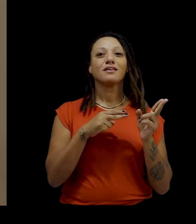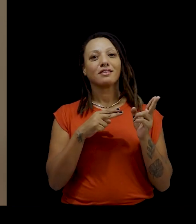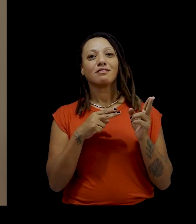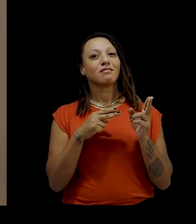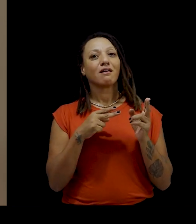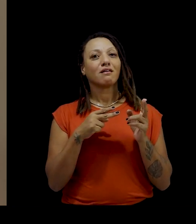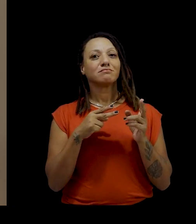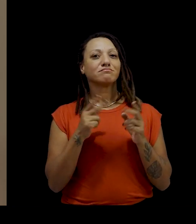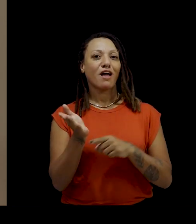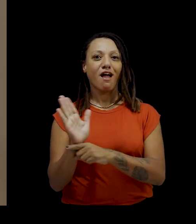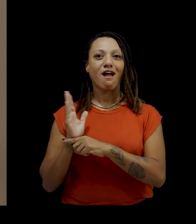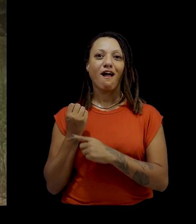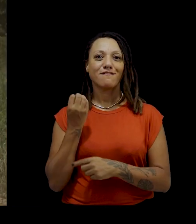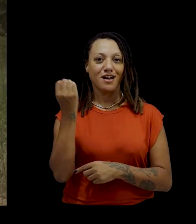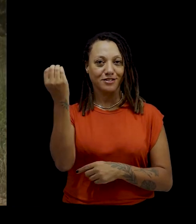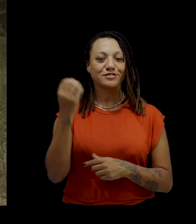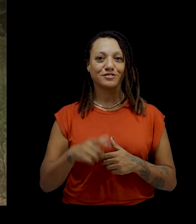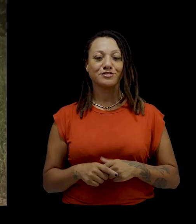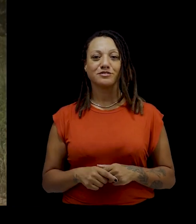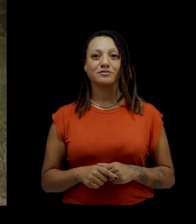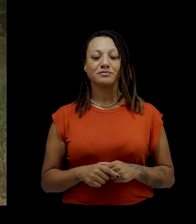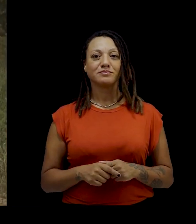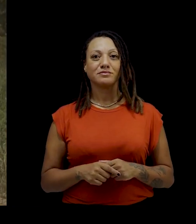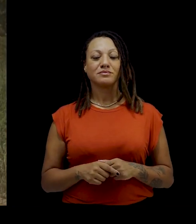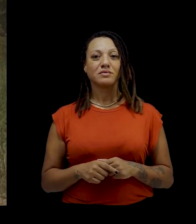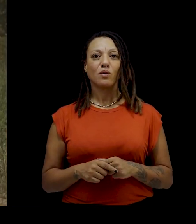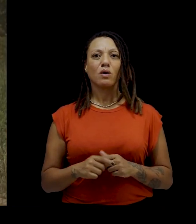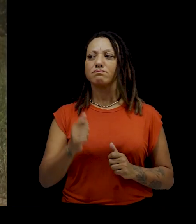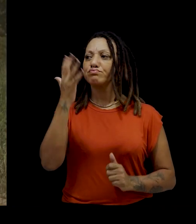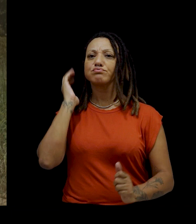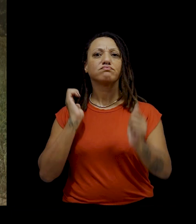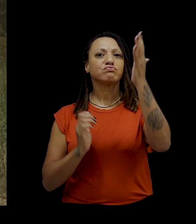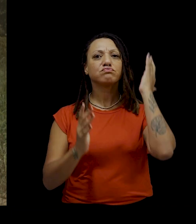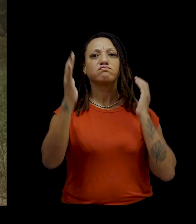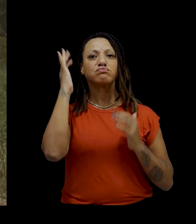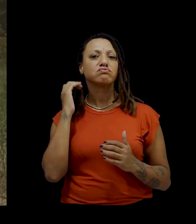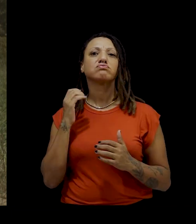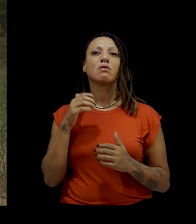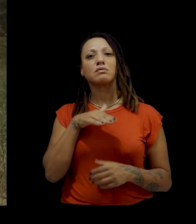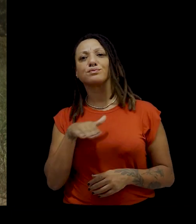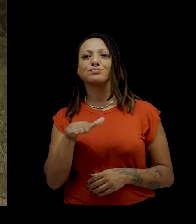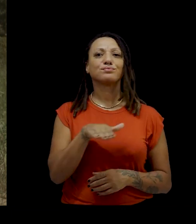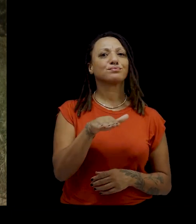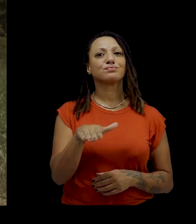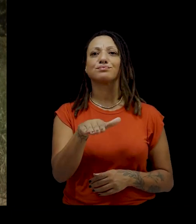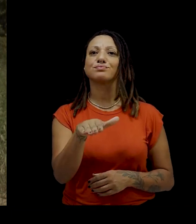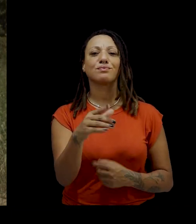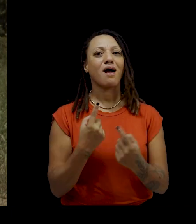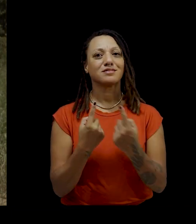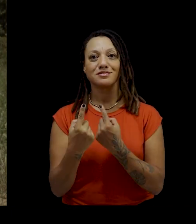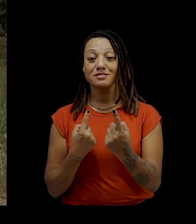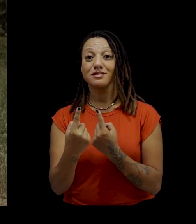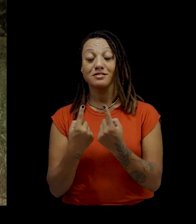filmando meio como um filme de viagem, assim mesmo. Um grande fluxo de coisas que estavam ali se passando, tanto